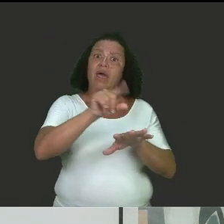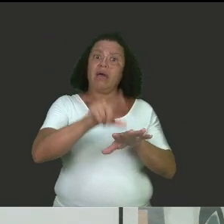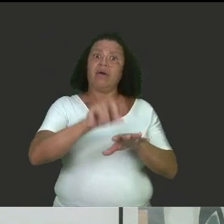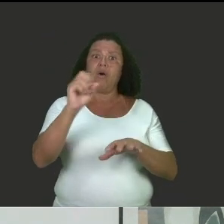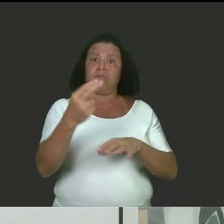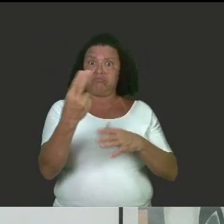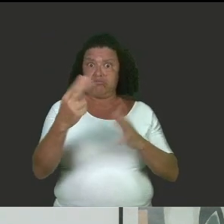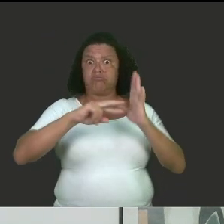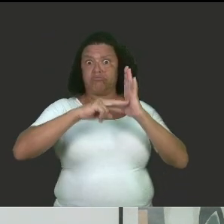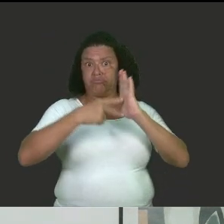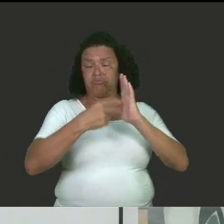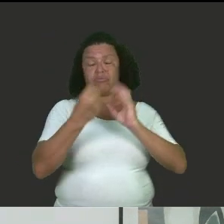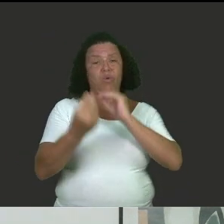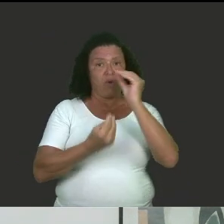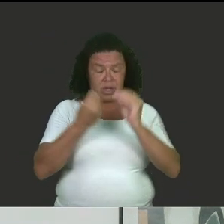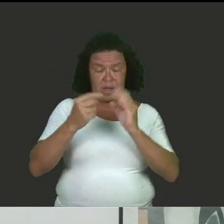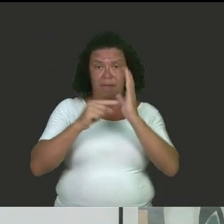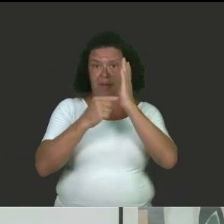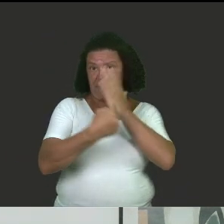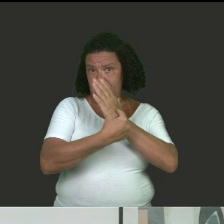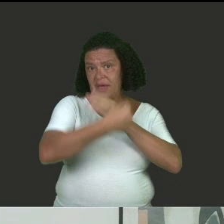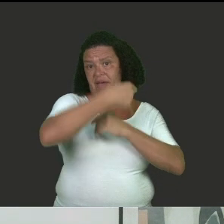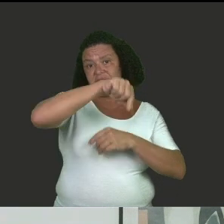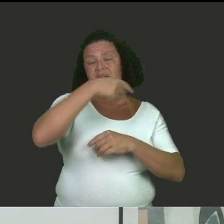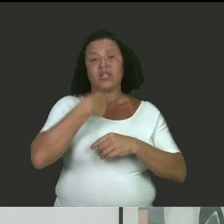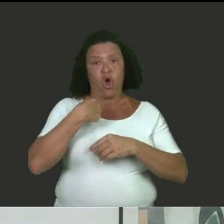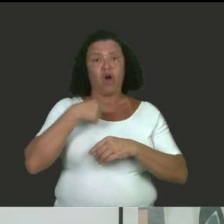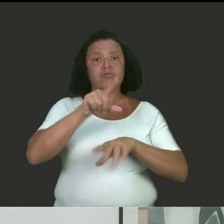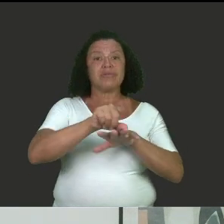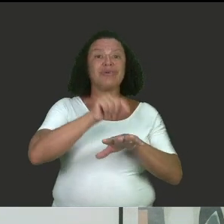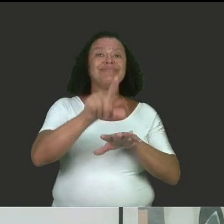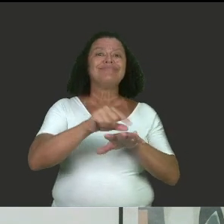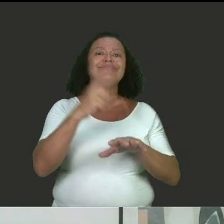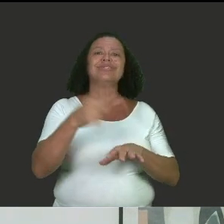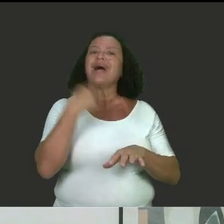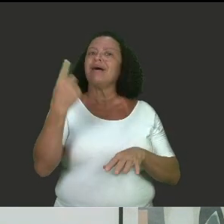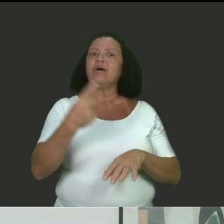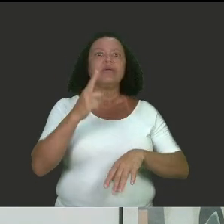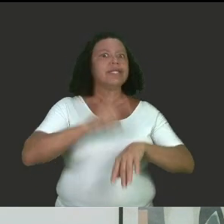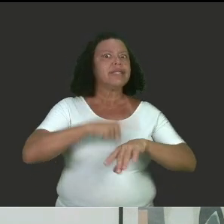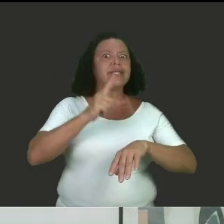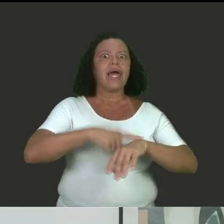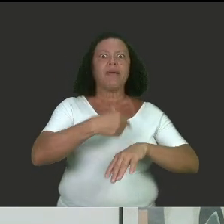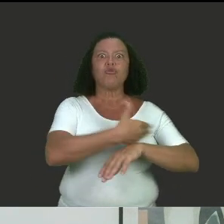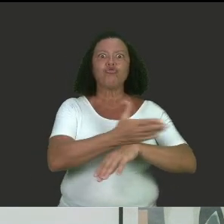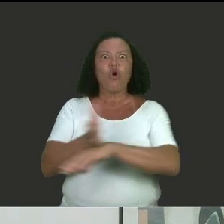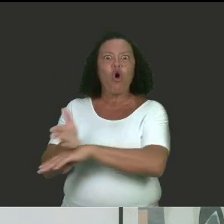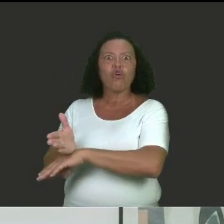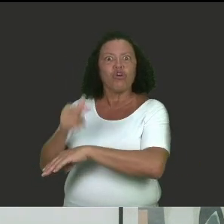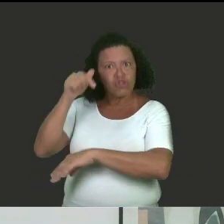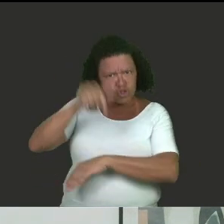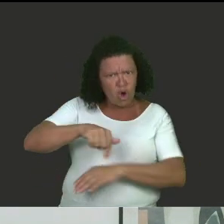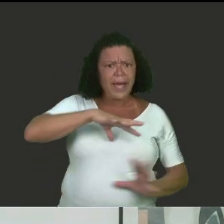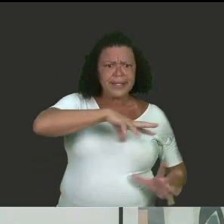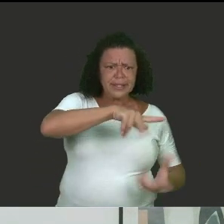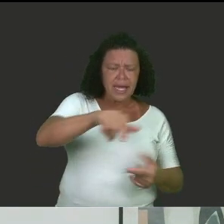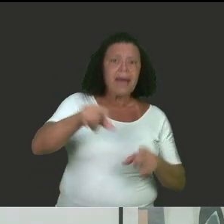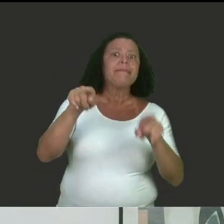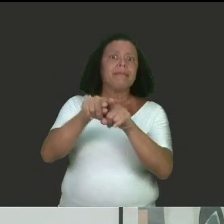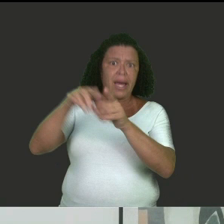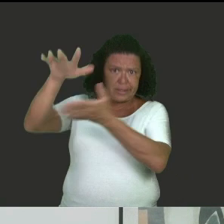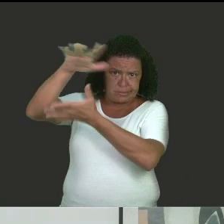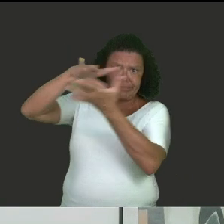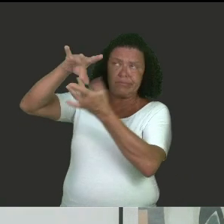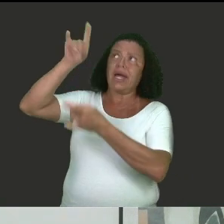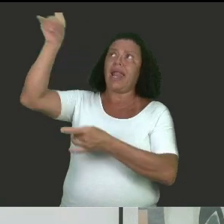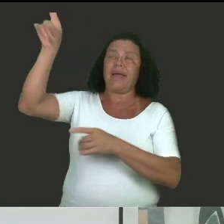nós estamos suscetíveis ao nosso livre-arbítrio o tempo inteiro, não só aqui no plano físico, mas também no plano